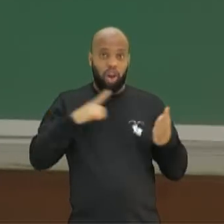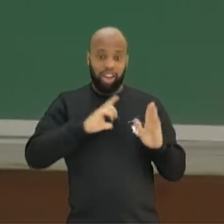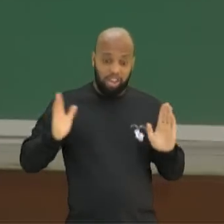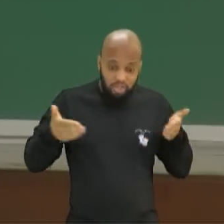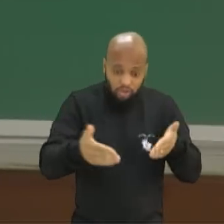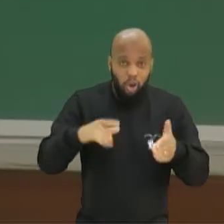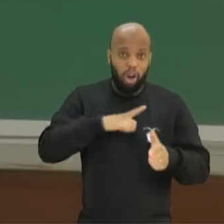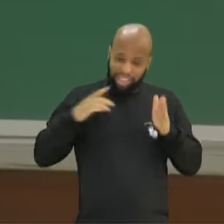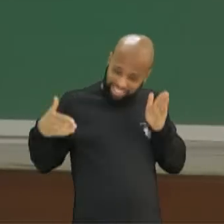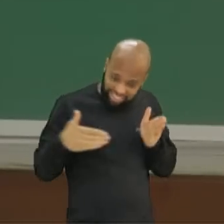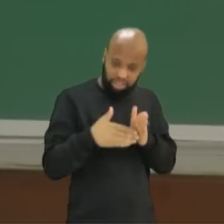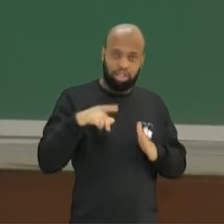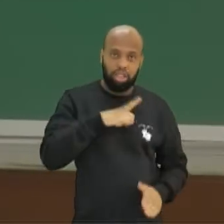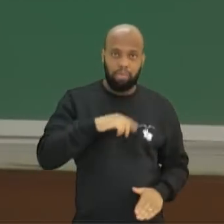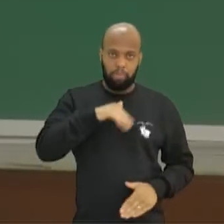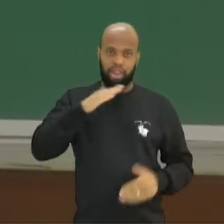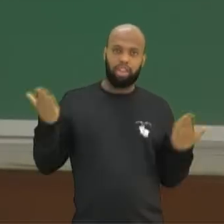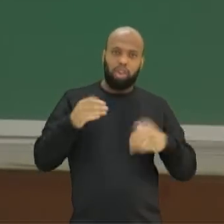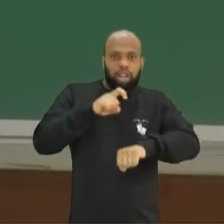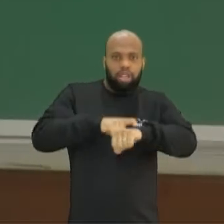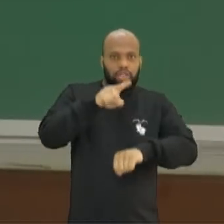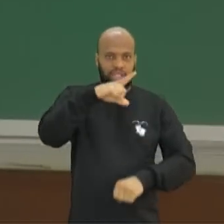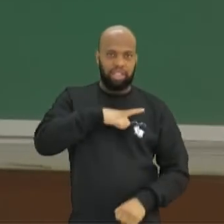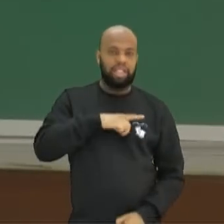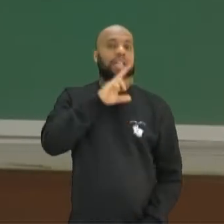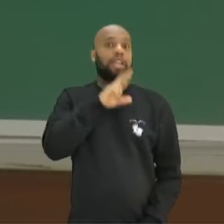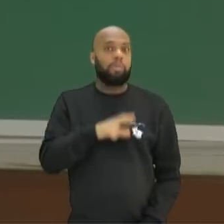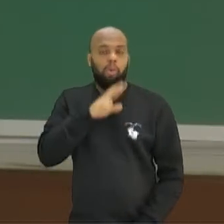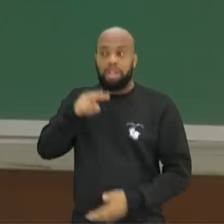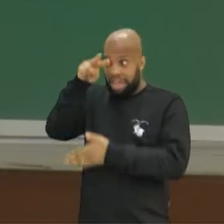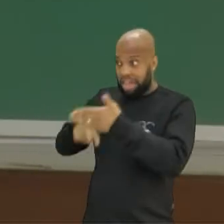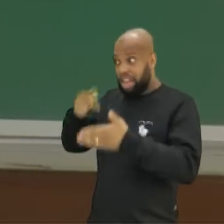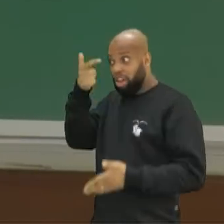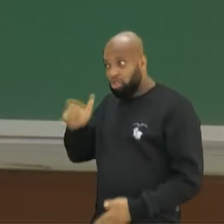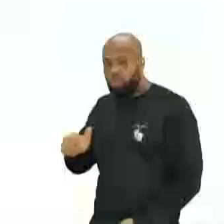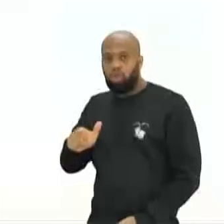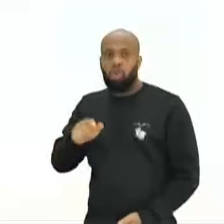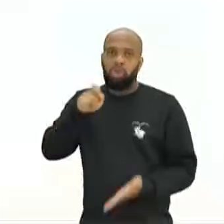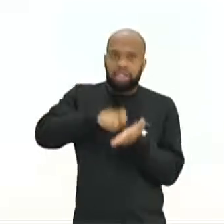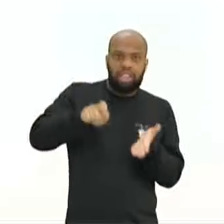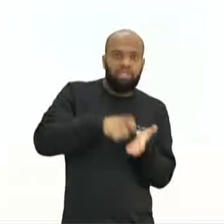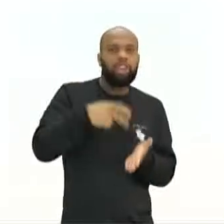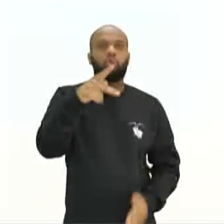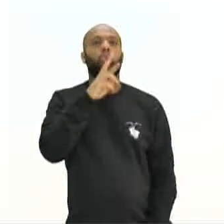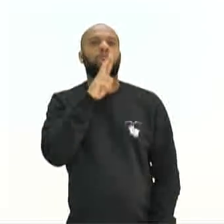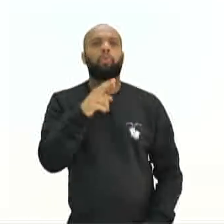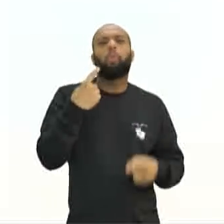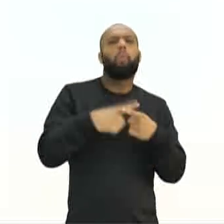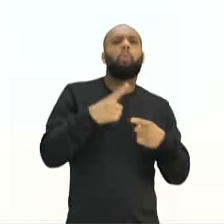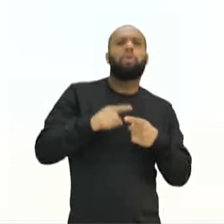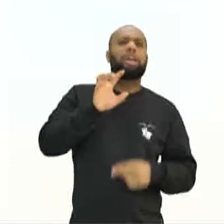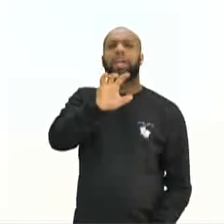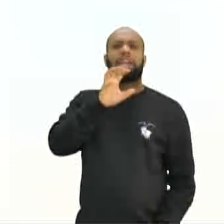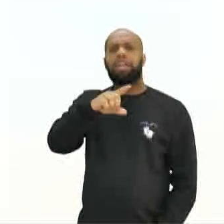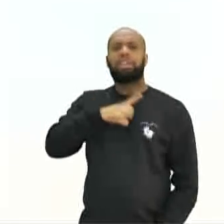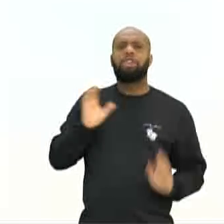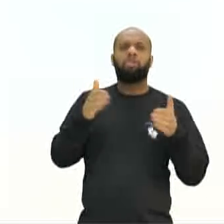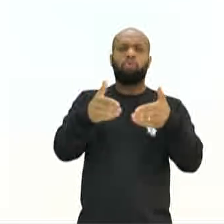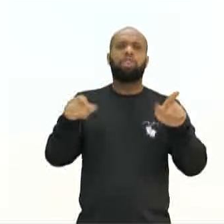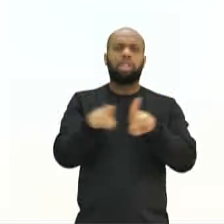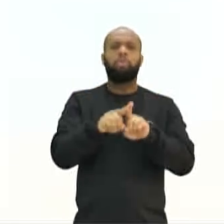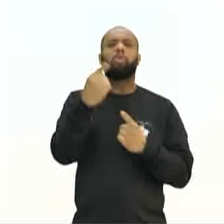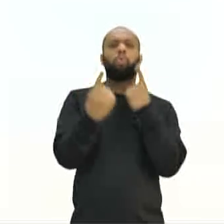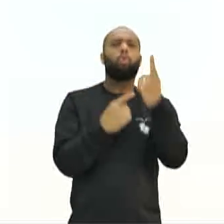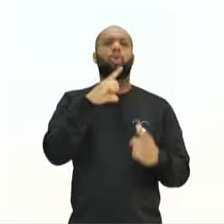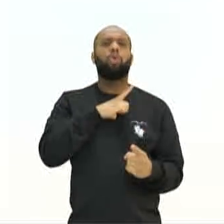um pouco mais. Eu vou dar um tempinho para você reler a parte e escrever aí por que esse público e qual seria